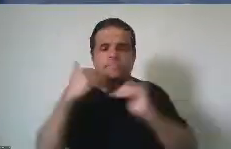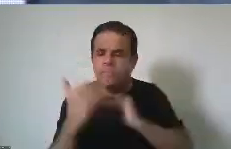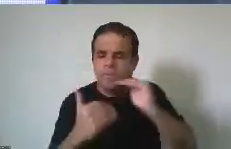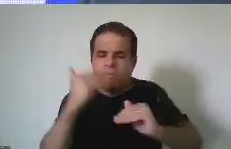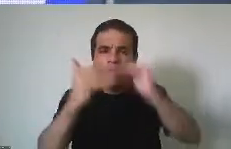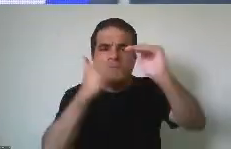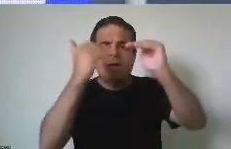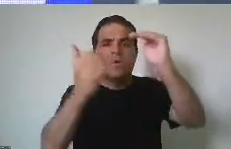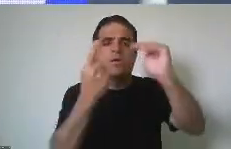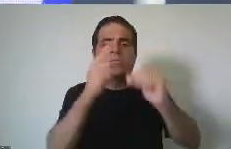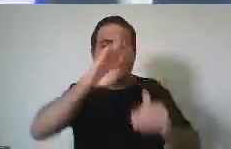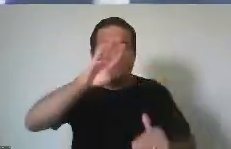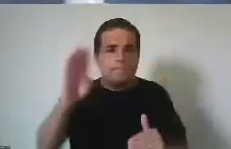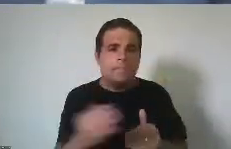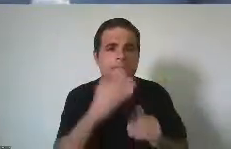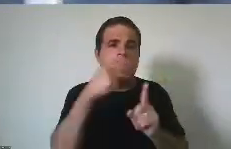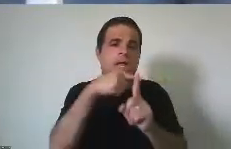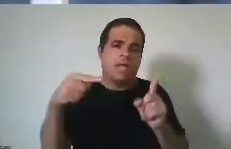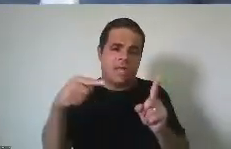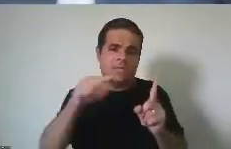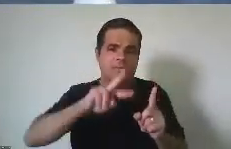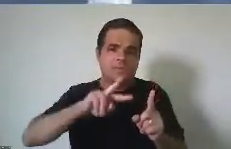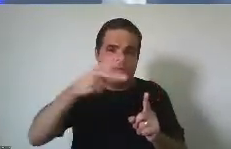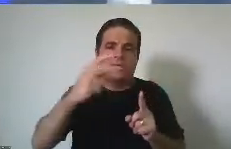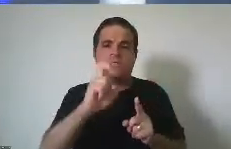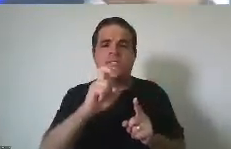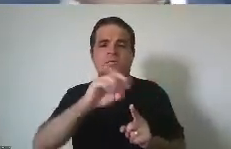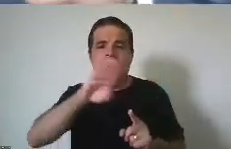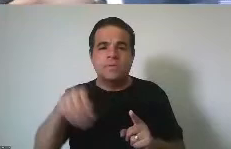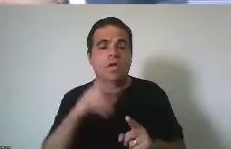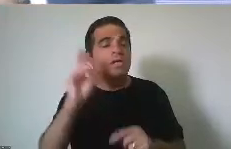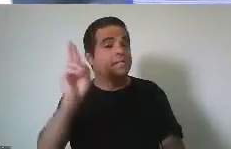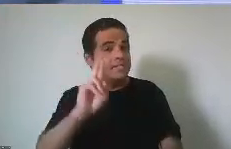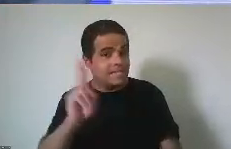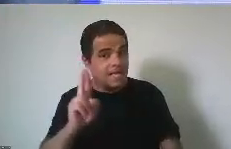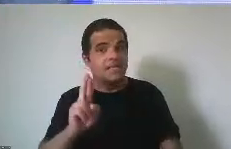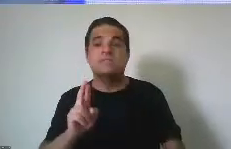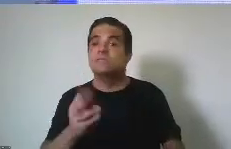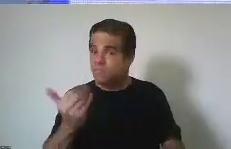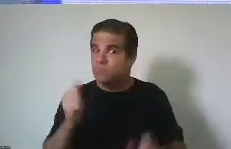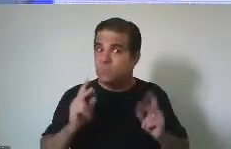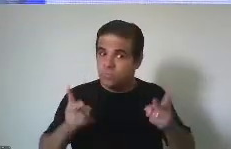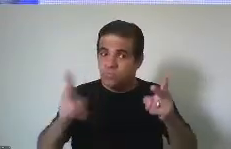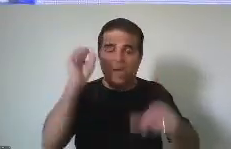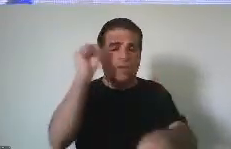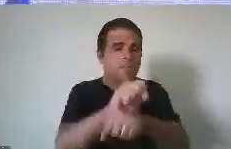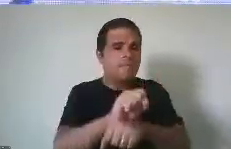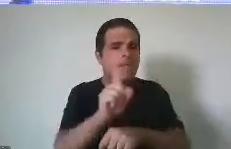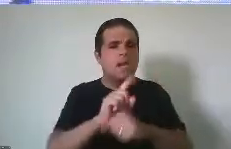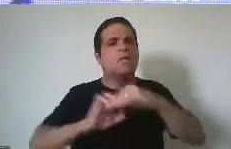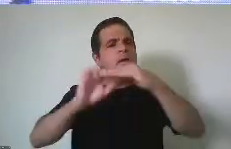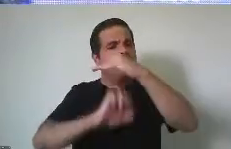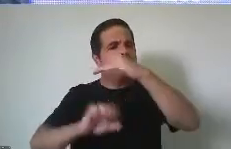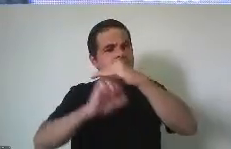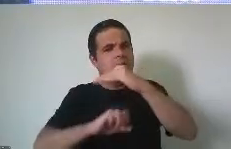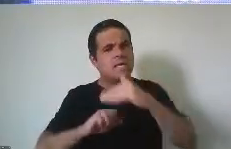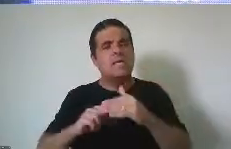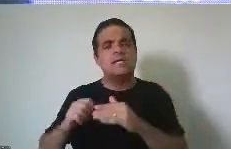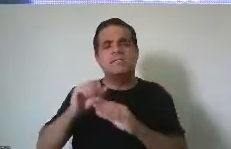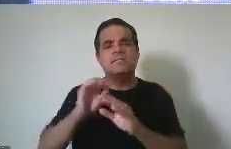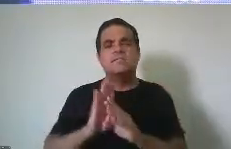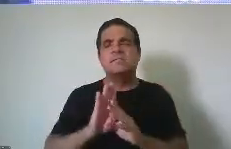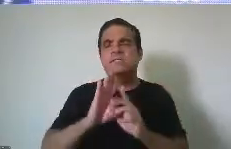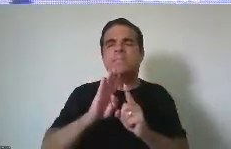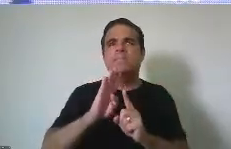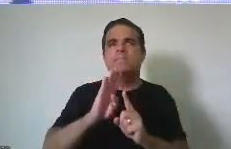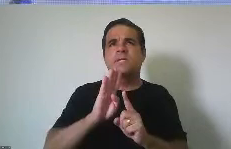de e-mail para 5 bilhões de reais e continuaremos sendo uma empresa benchmark não encurta construção